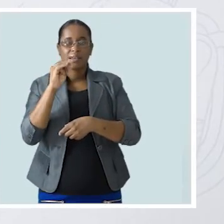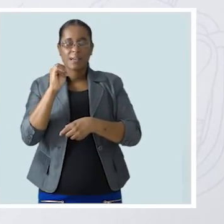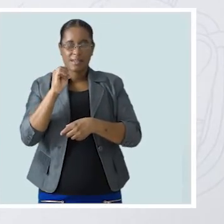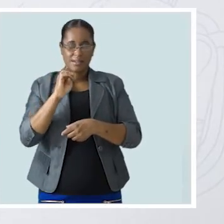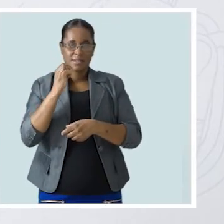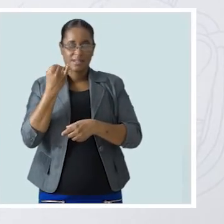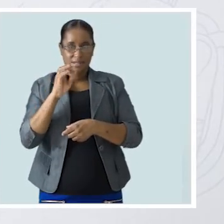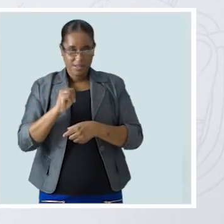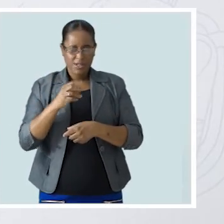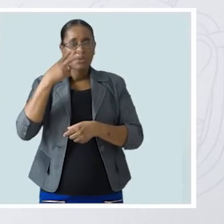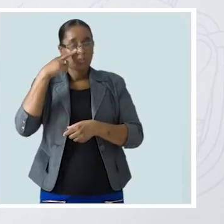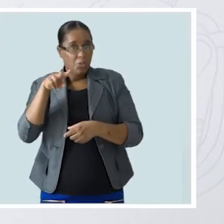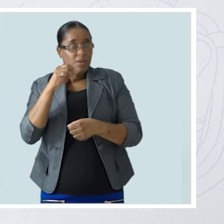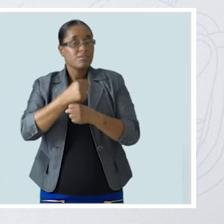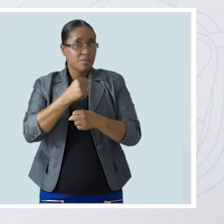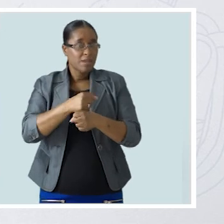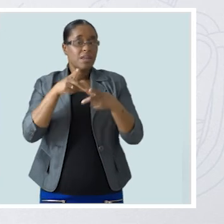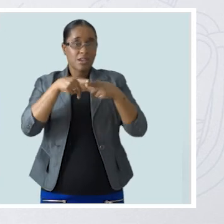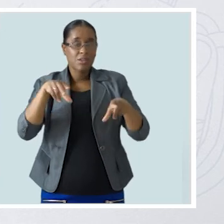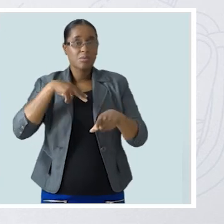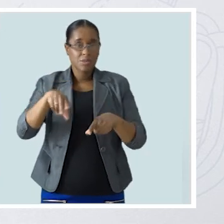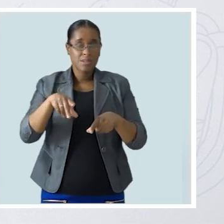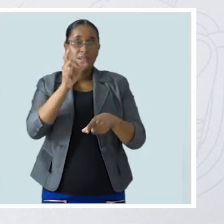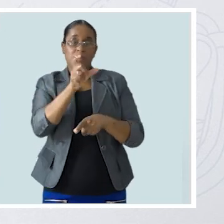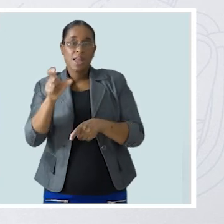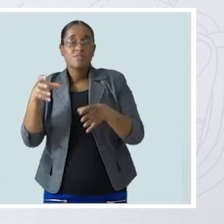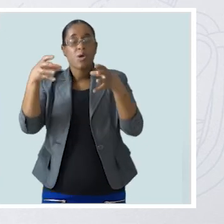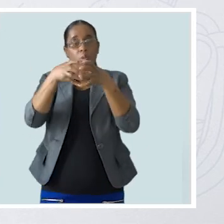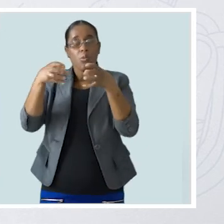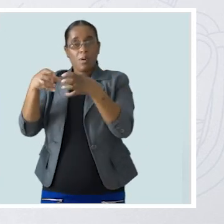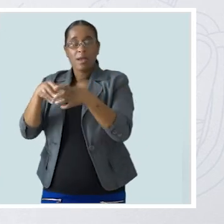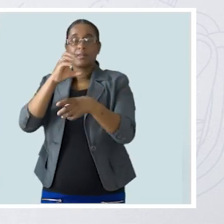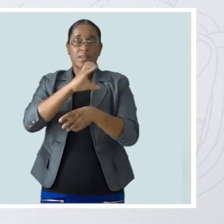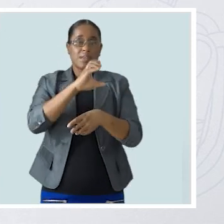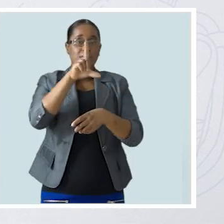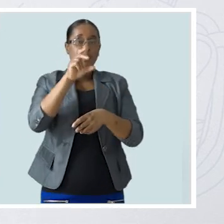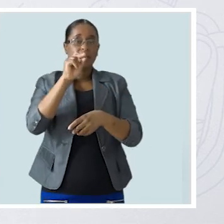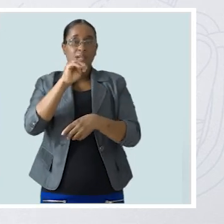língua portuguesa as palavras estão agrupadas em classes. Quais são as classes que nós vimos?